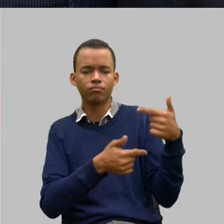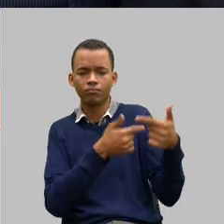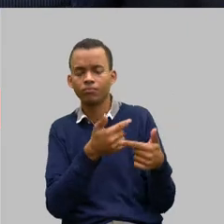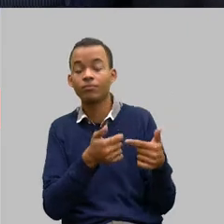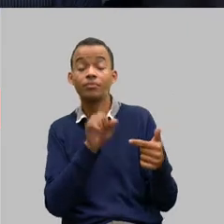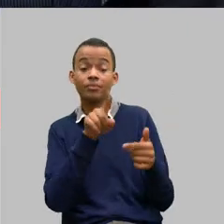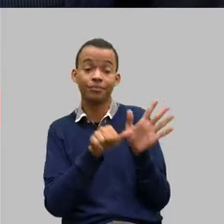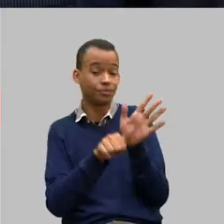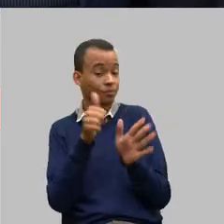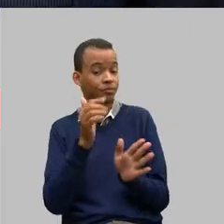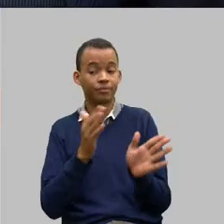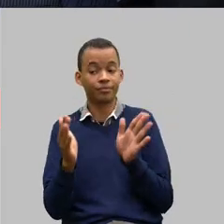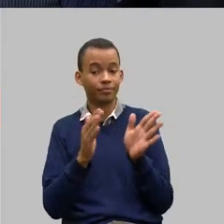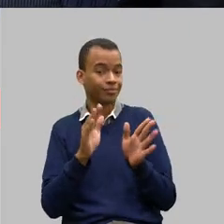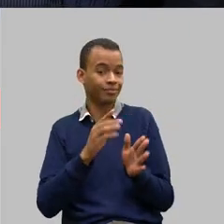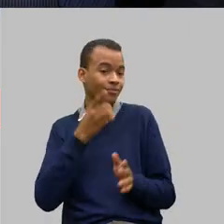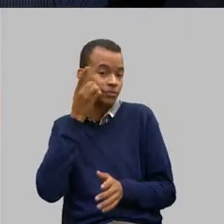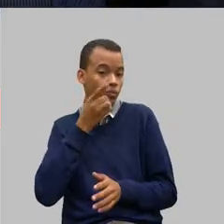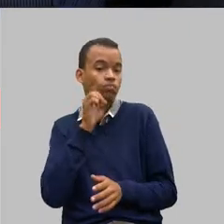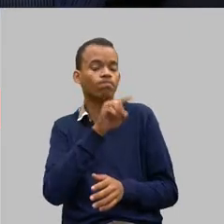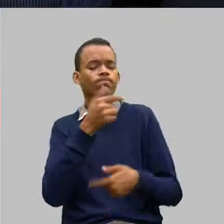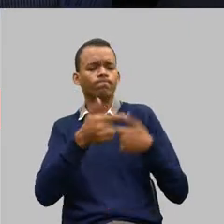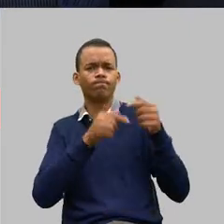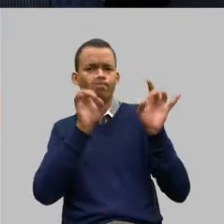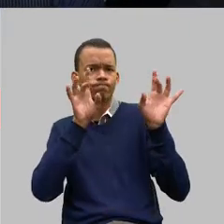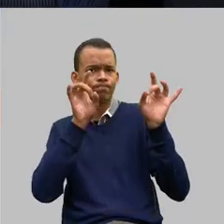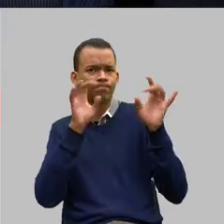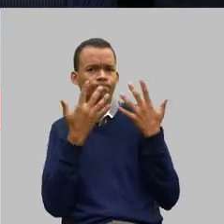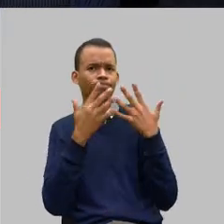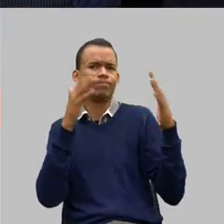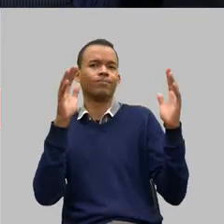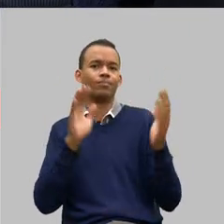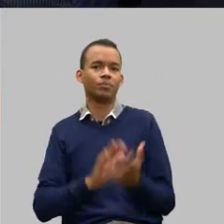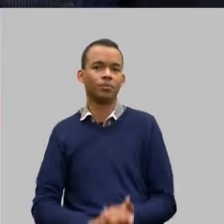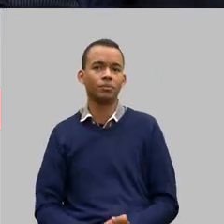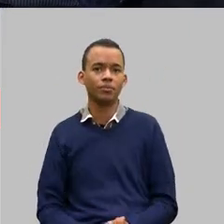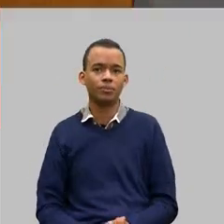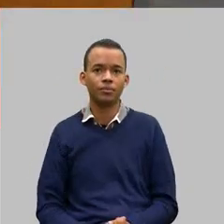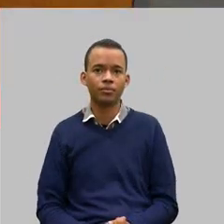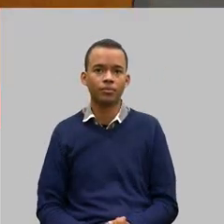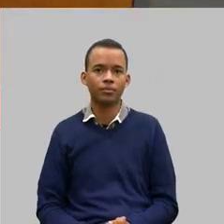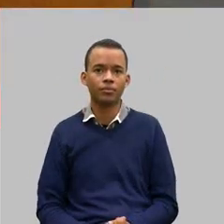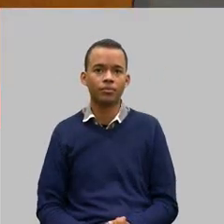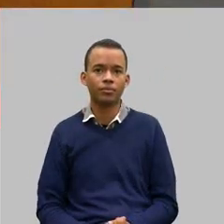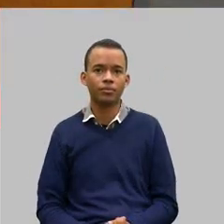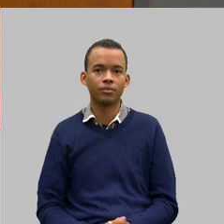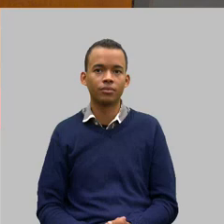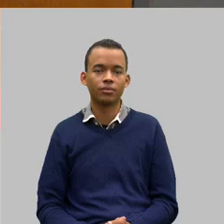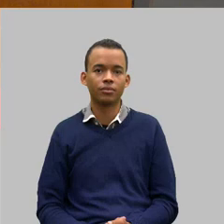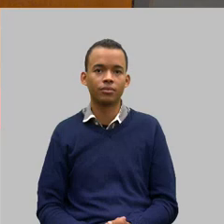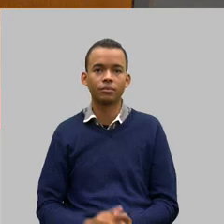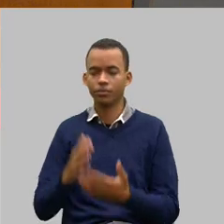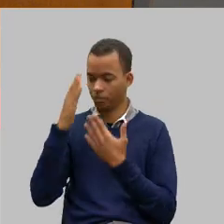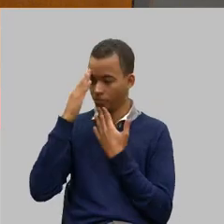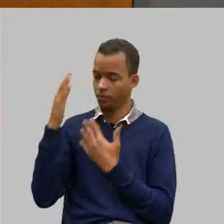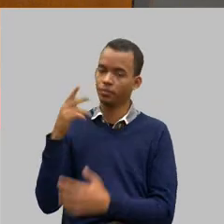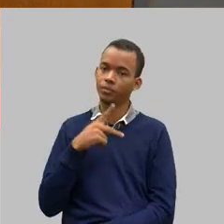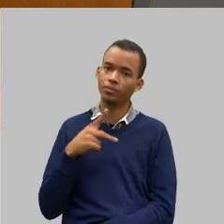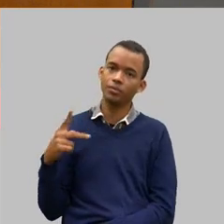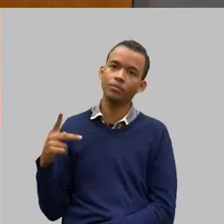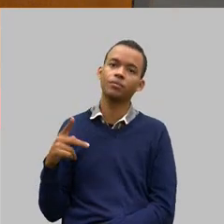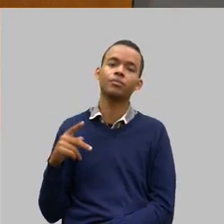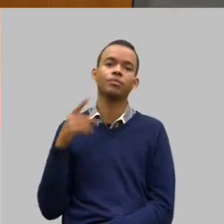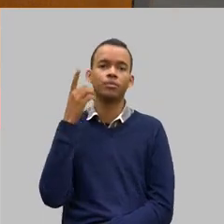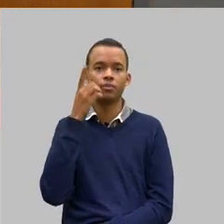mandato mas já se destaca com trabalho brilhante Obrigado Presidente Deputado cota meu amigo